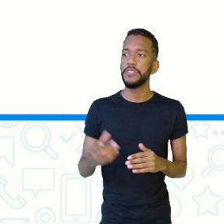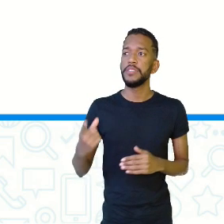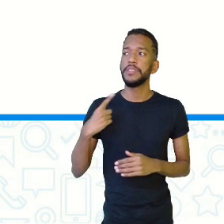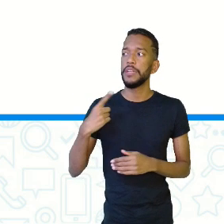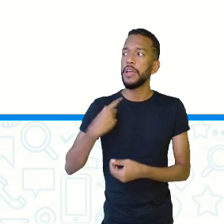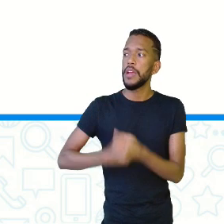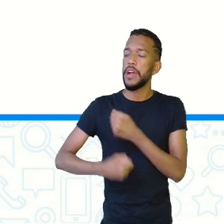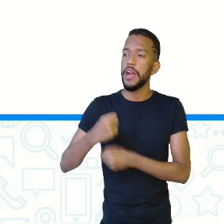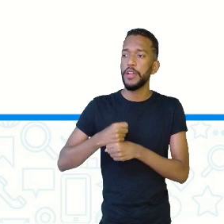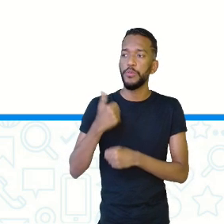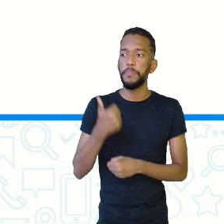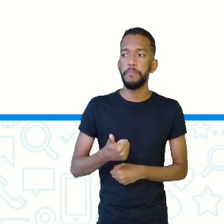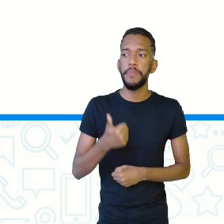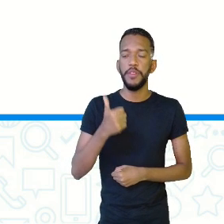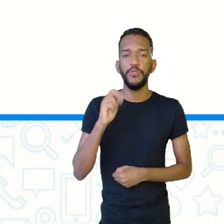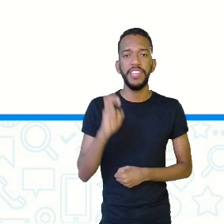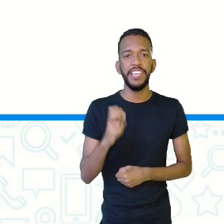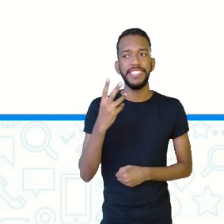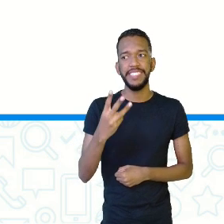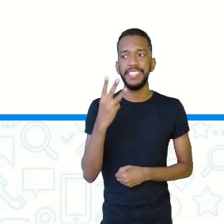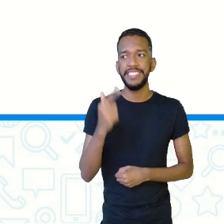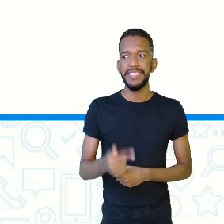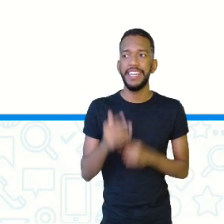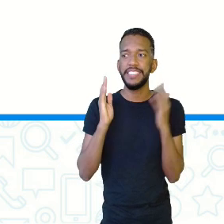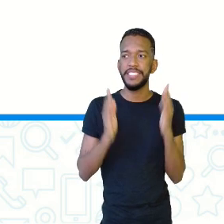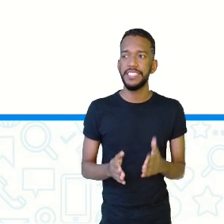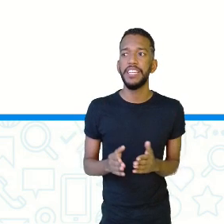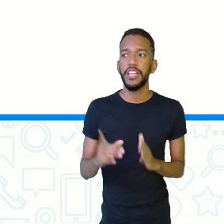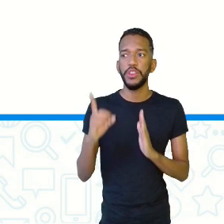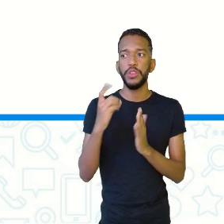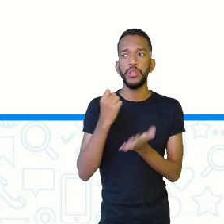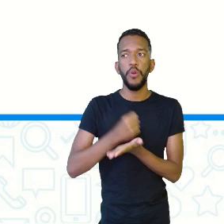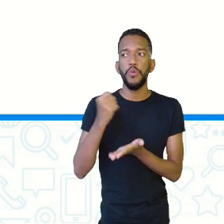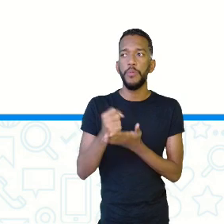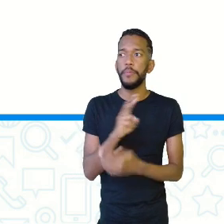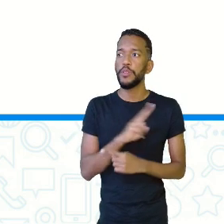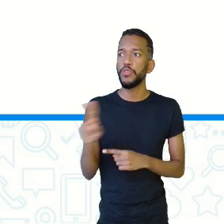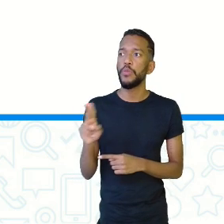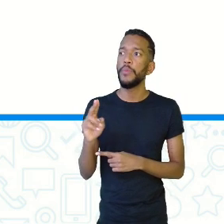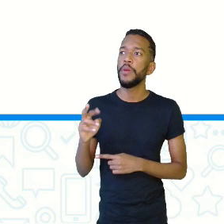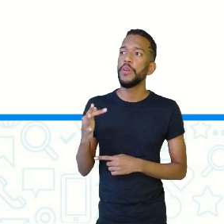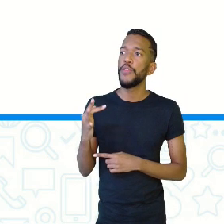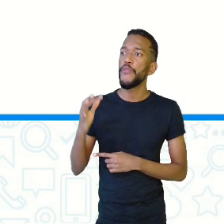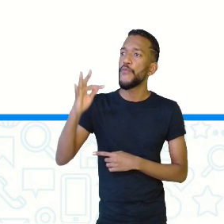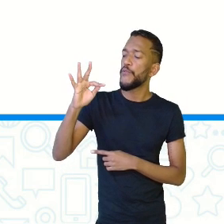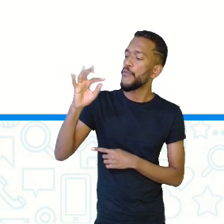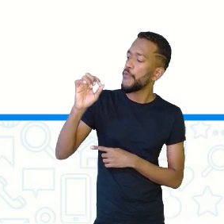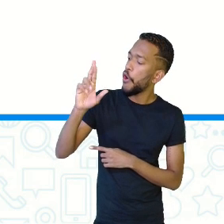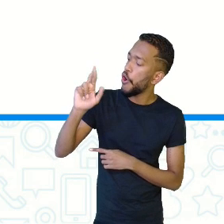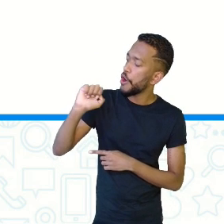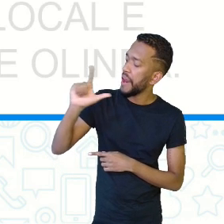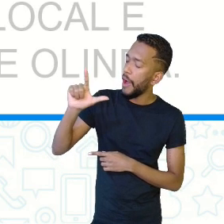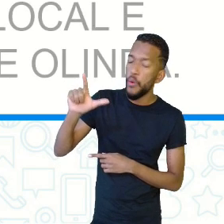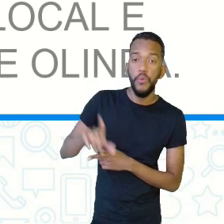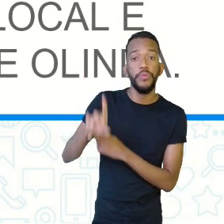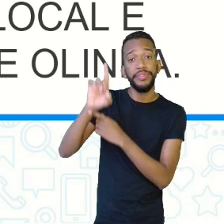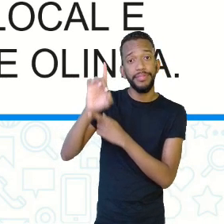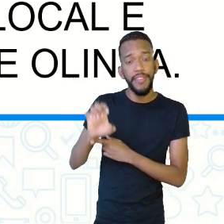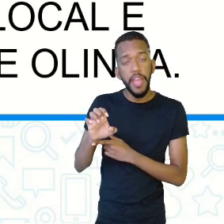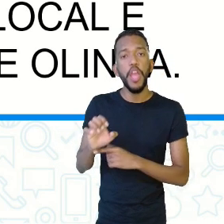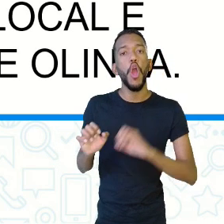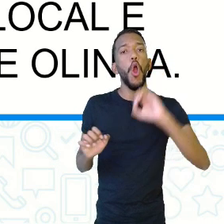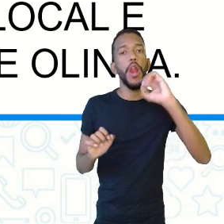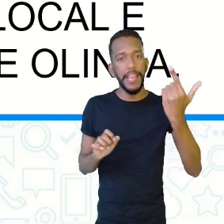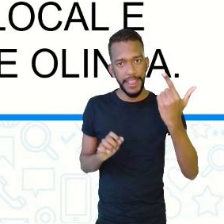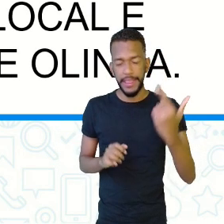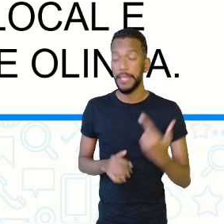de 1537, no documento chamado Foral de Olinda.